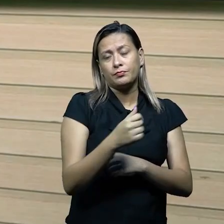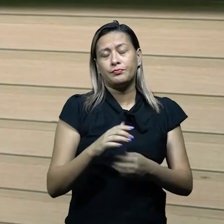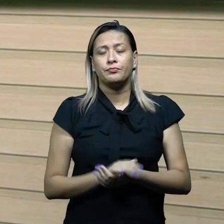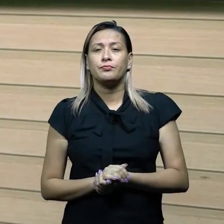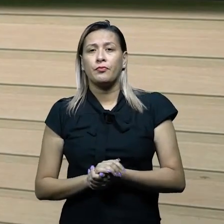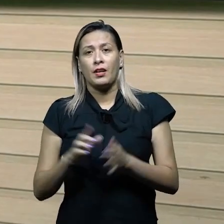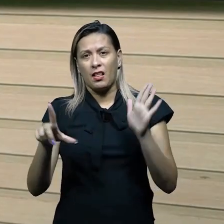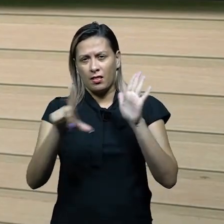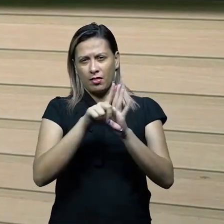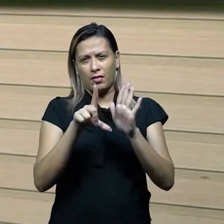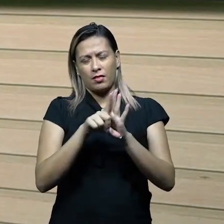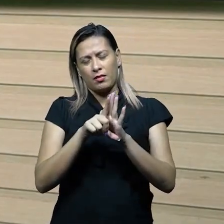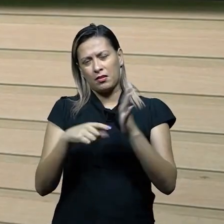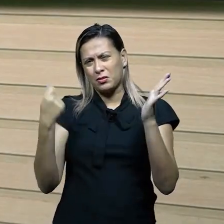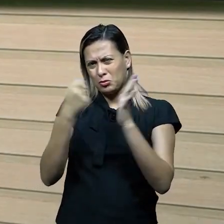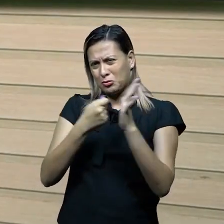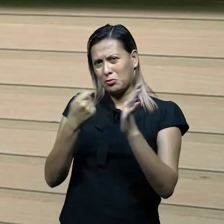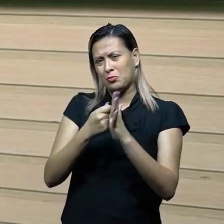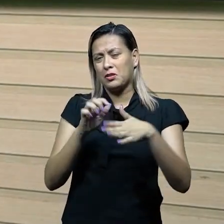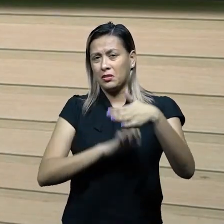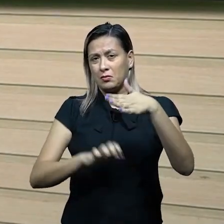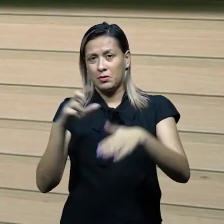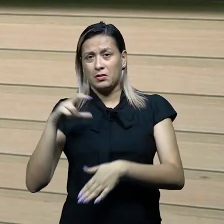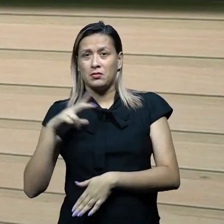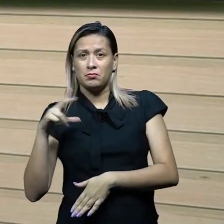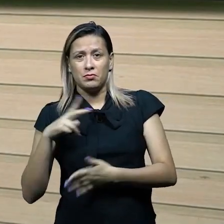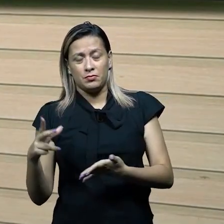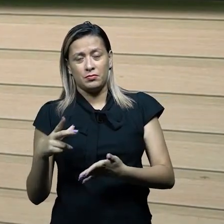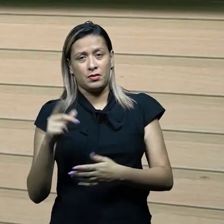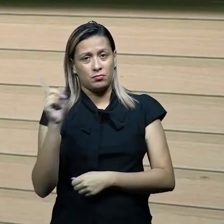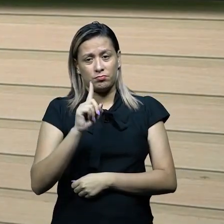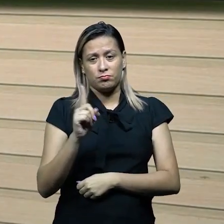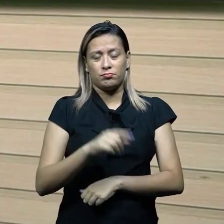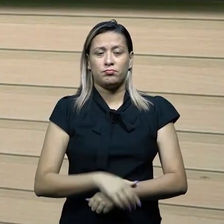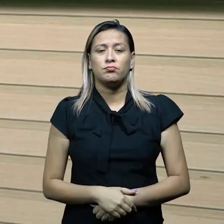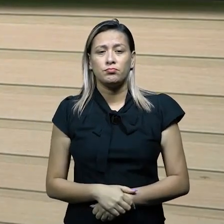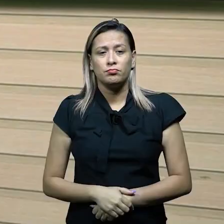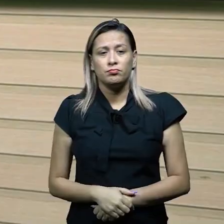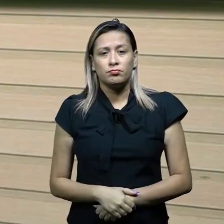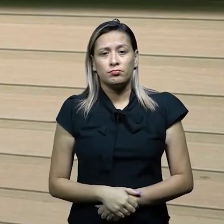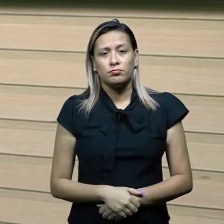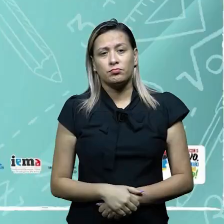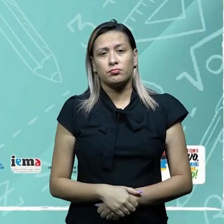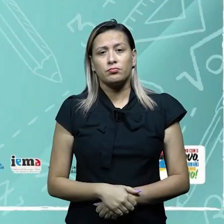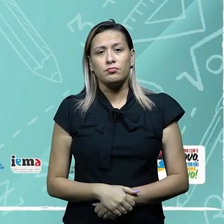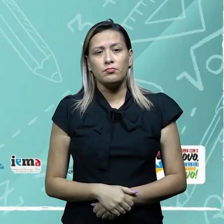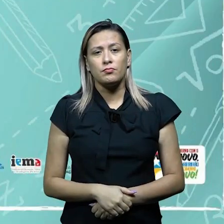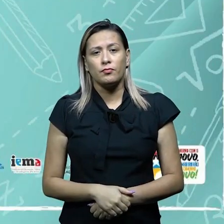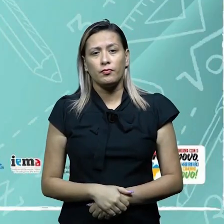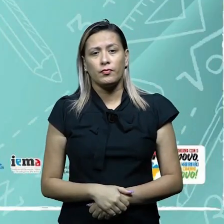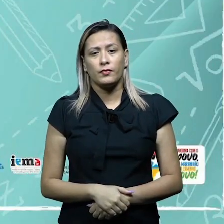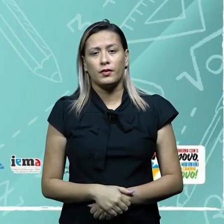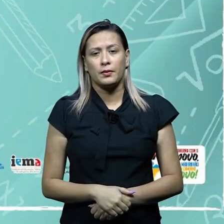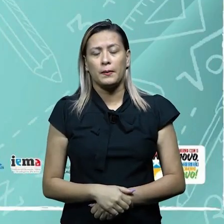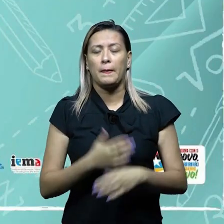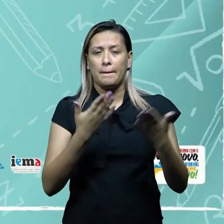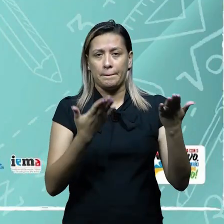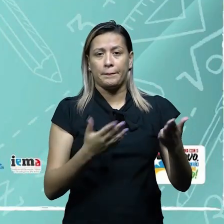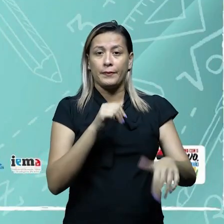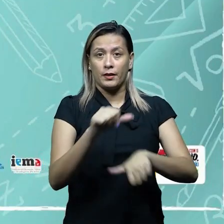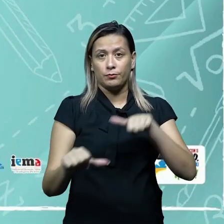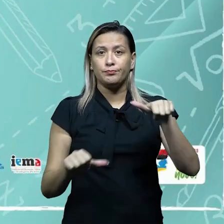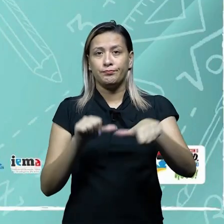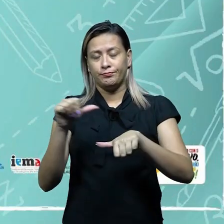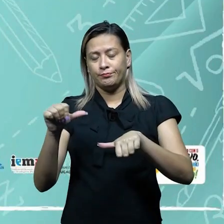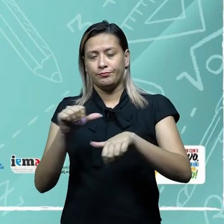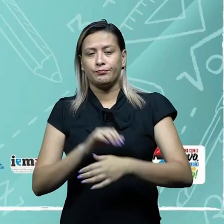também. Não há uma lei que obrigue hoje as empresas privadas a executar isso, a que isso seja feito. Aí eu quero que a gente